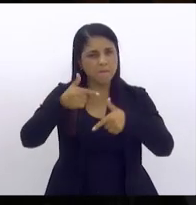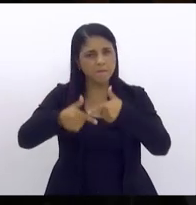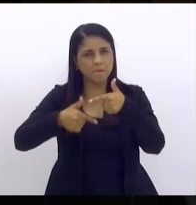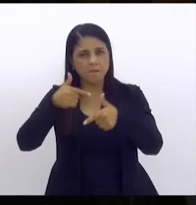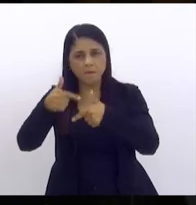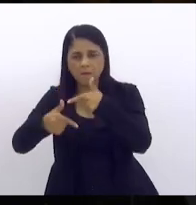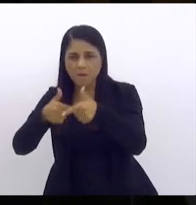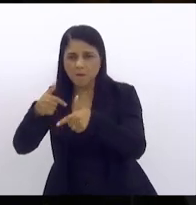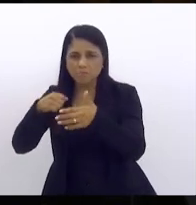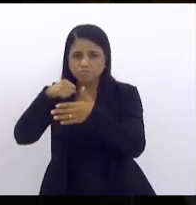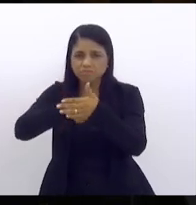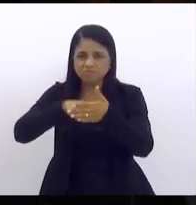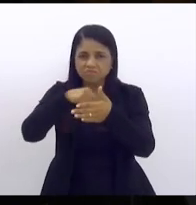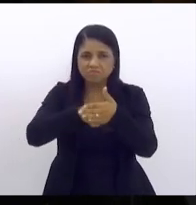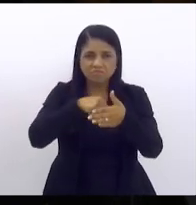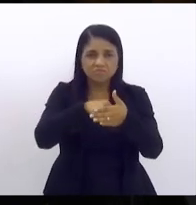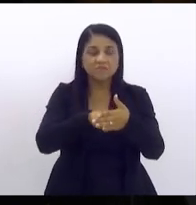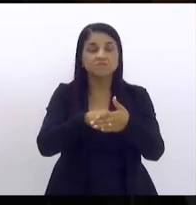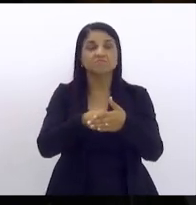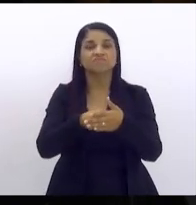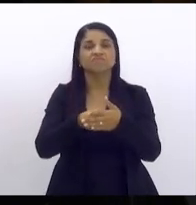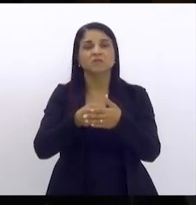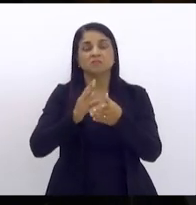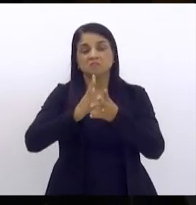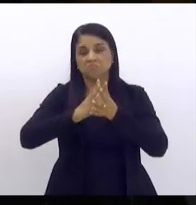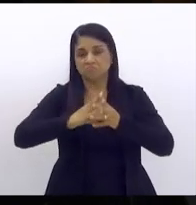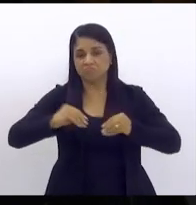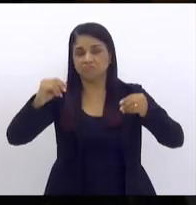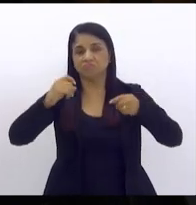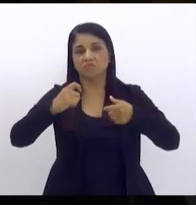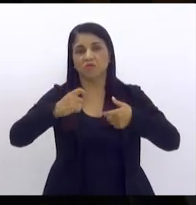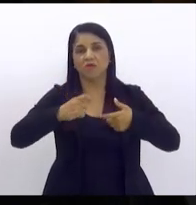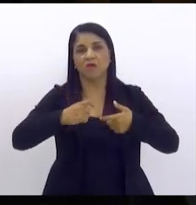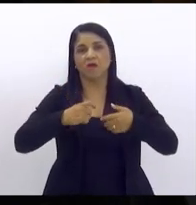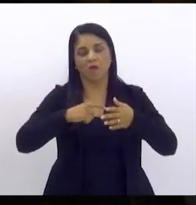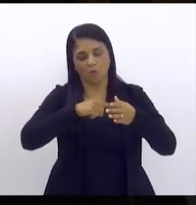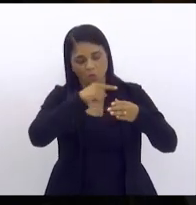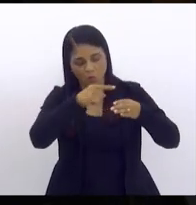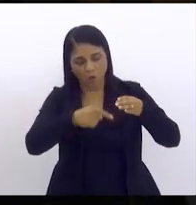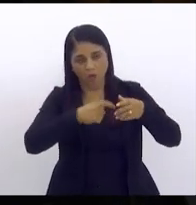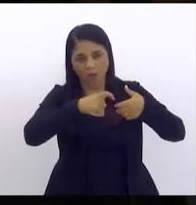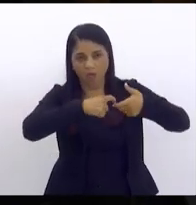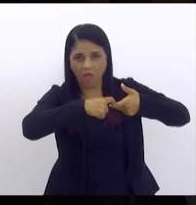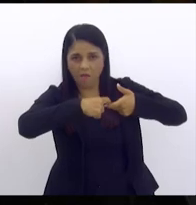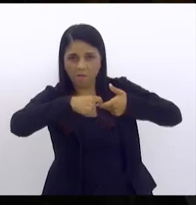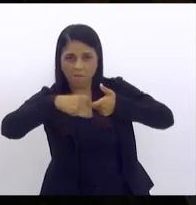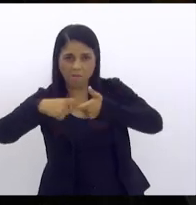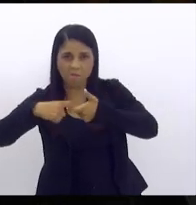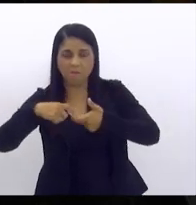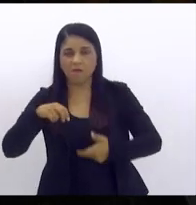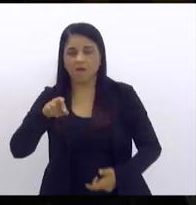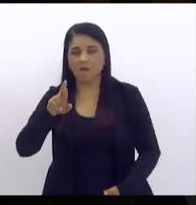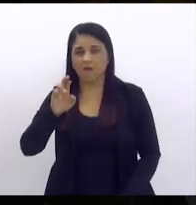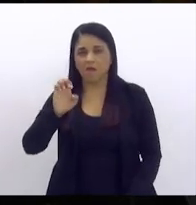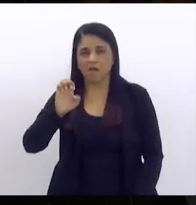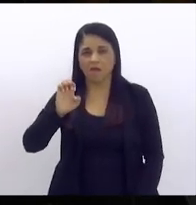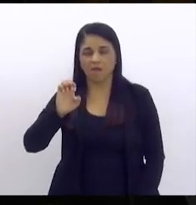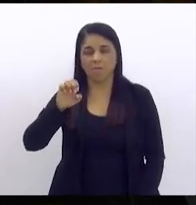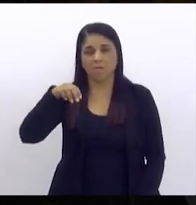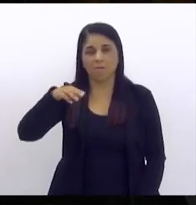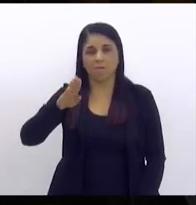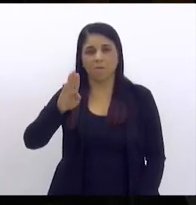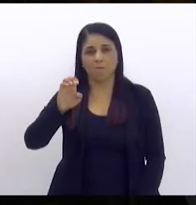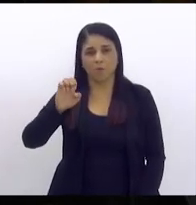desbaratar a máfia do reboque no Rio de Janeiro, algo que nos rendeu ameaça, mas faço